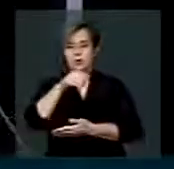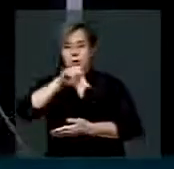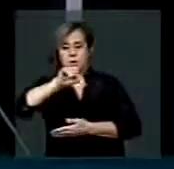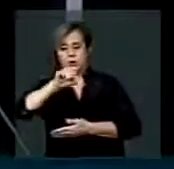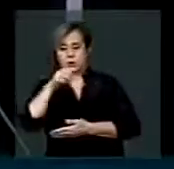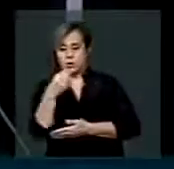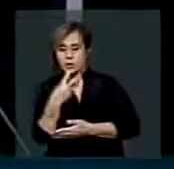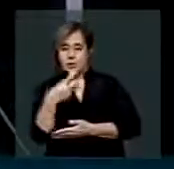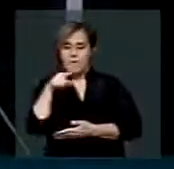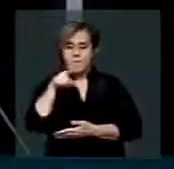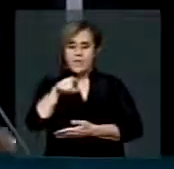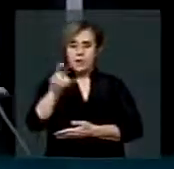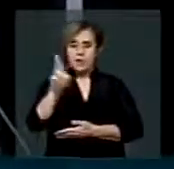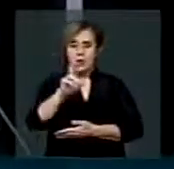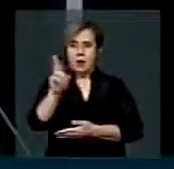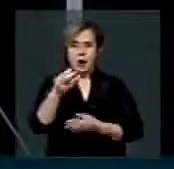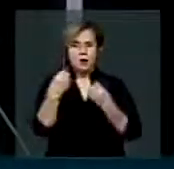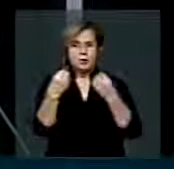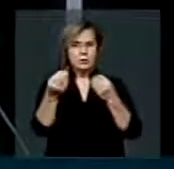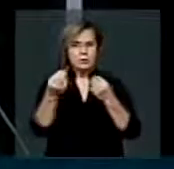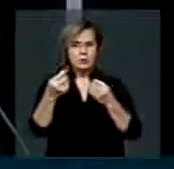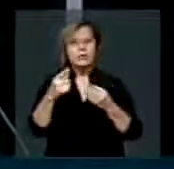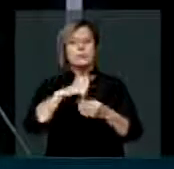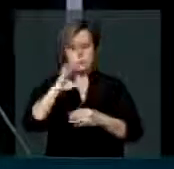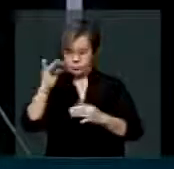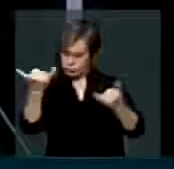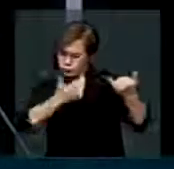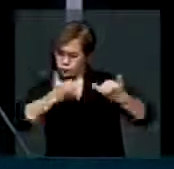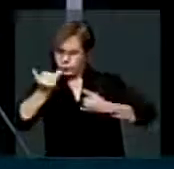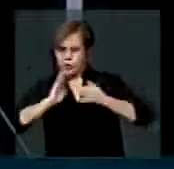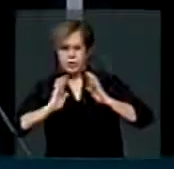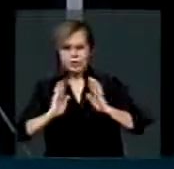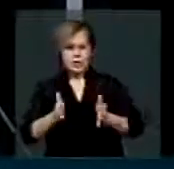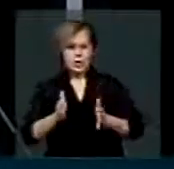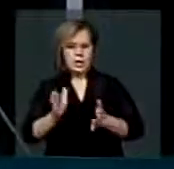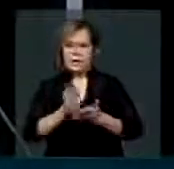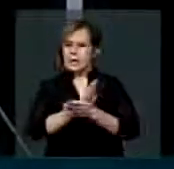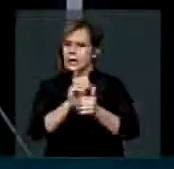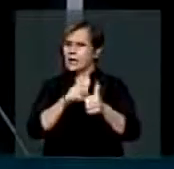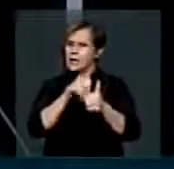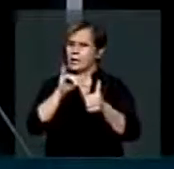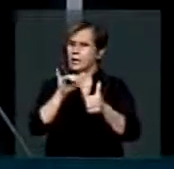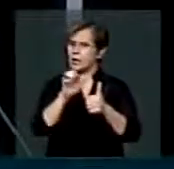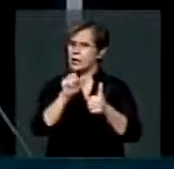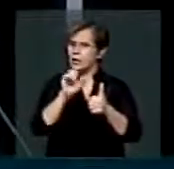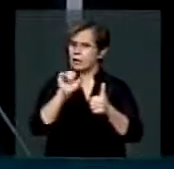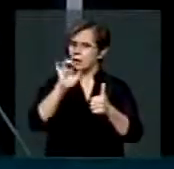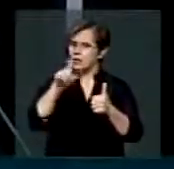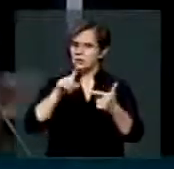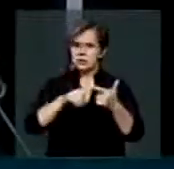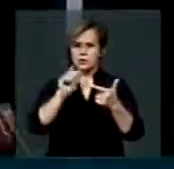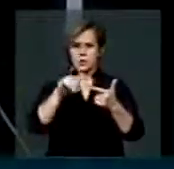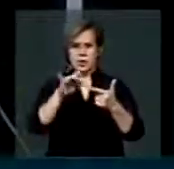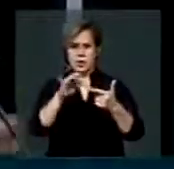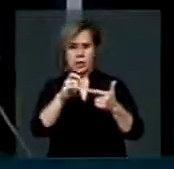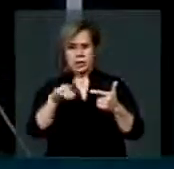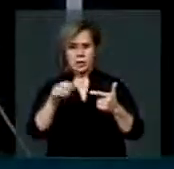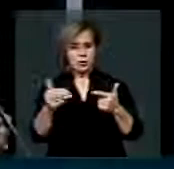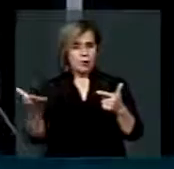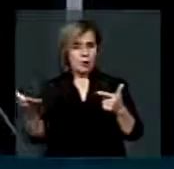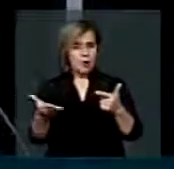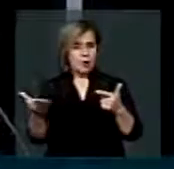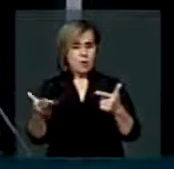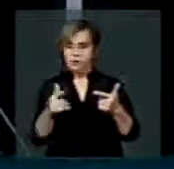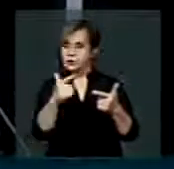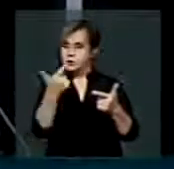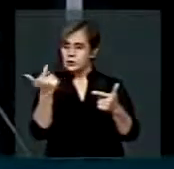19.183.000 reais? Eu já fui informado que tanto o senhor Gessé quanto a dona Antônia hoje não